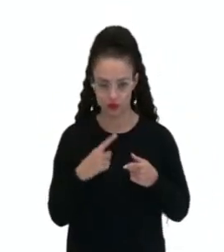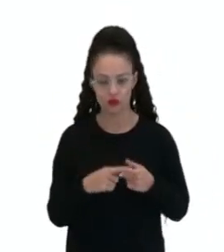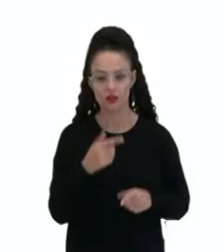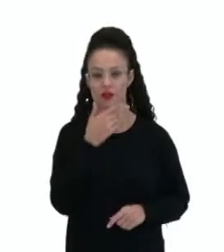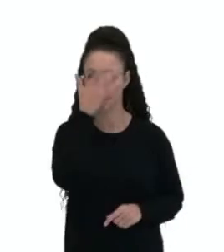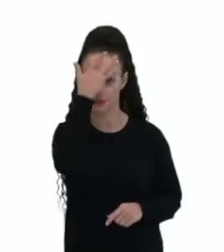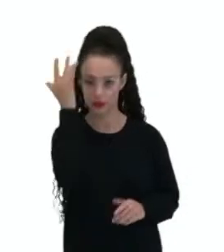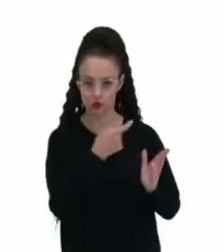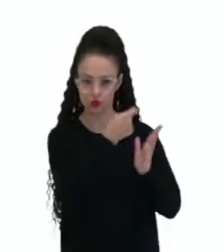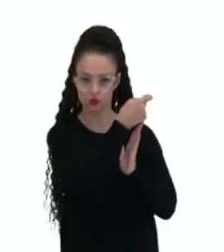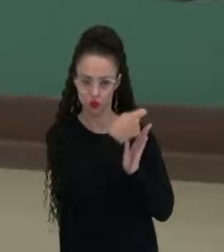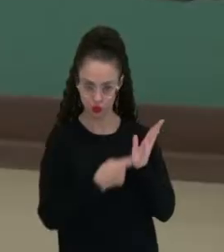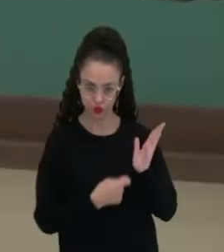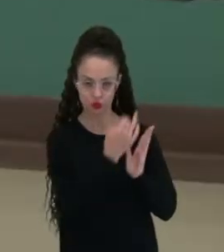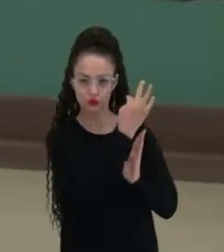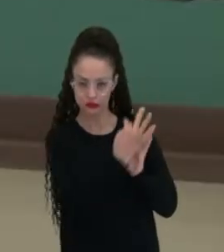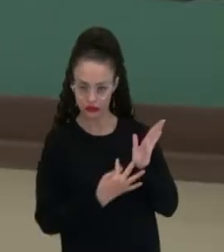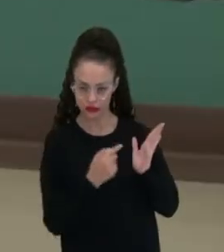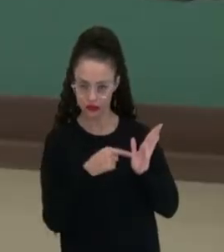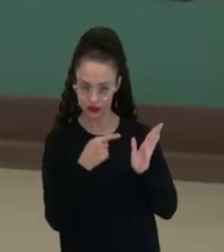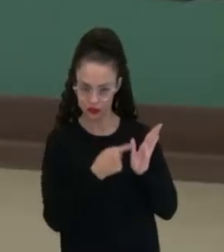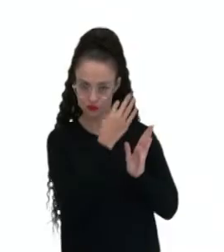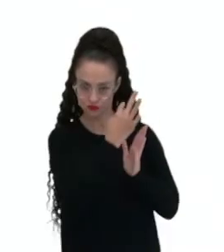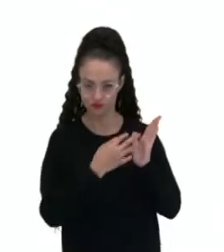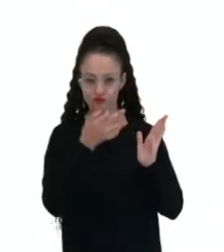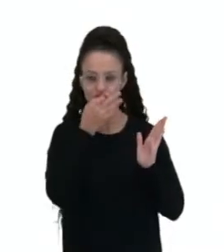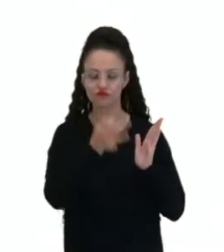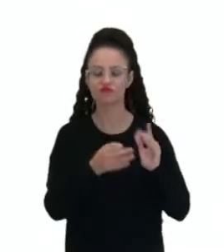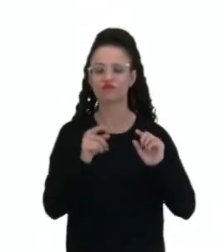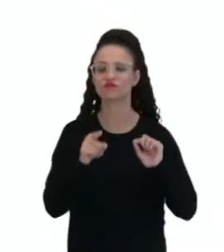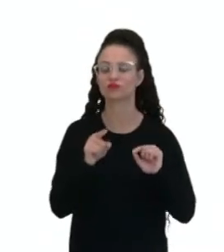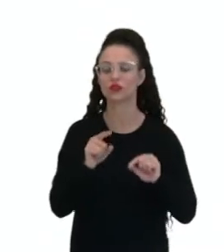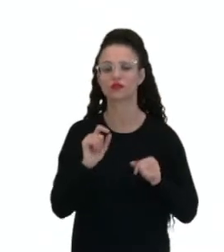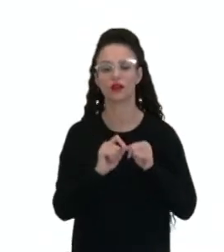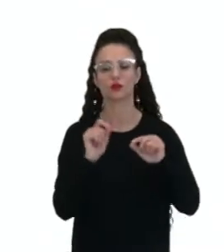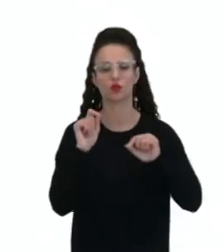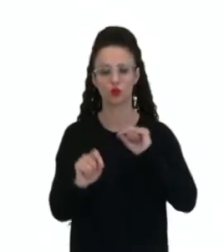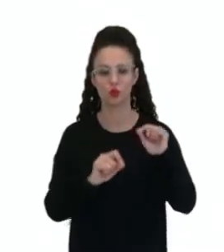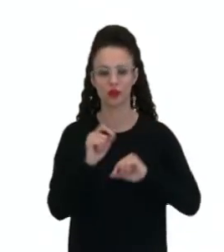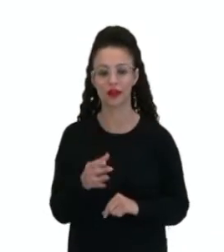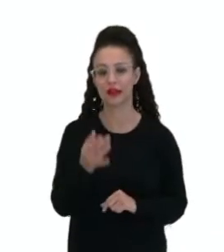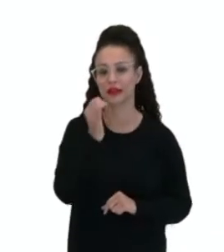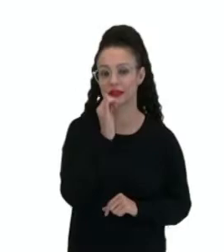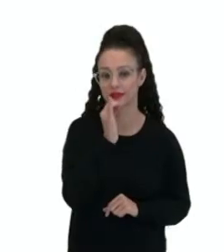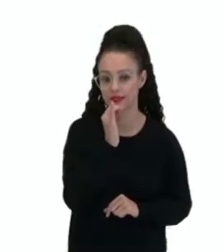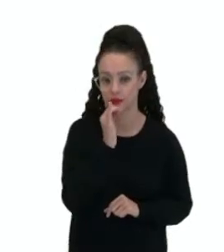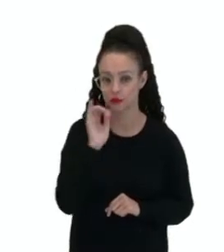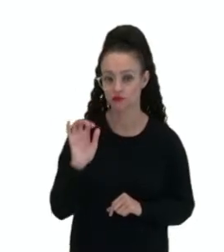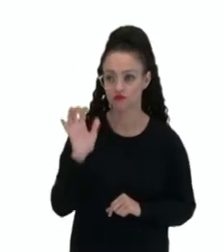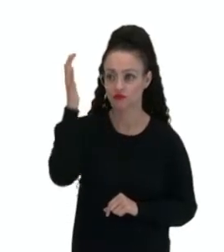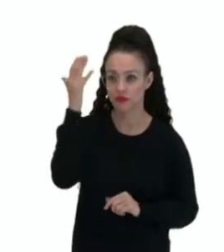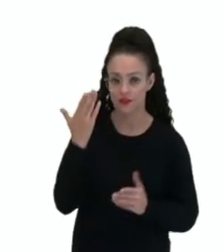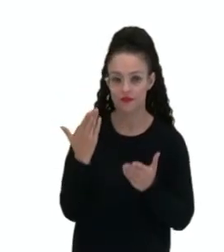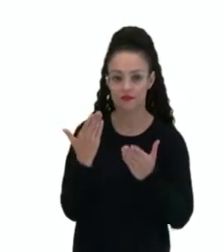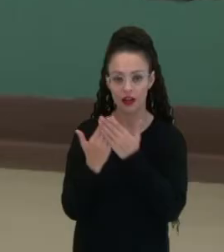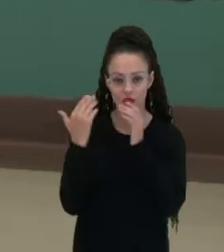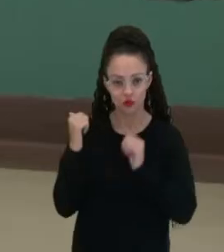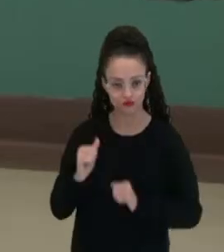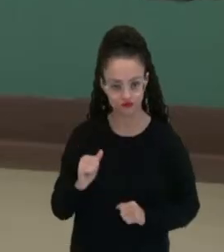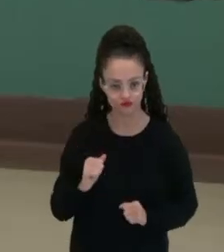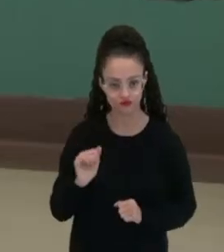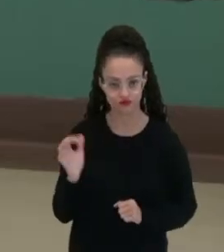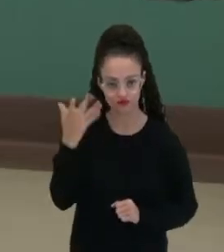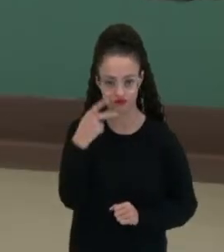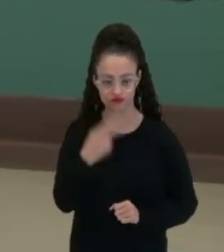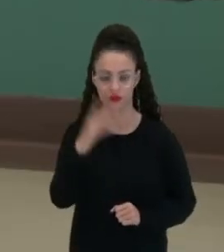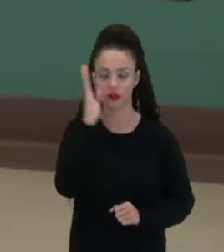caso, a pessoa que produz o artigo de opinião, ele faz o quê? Ele cita um exemplo de um fato ocorrido no Brasil. O